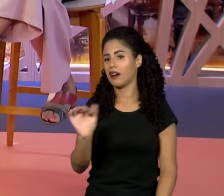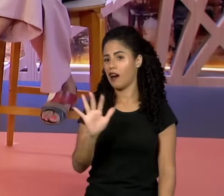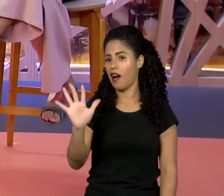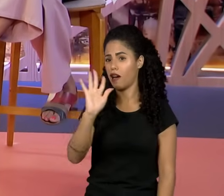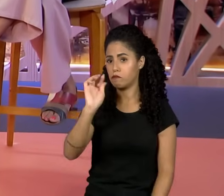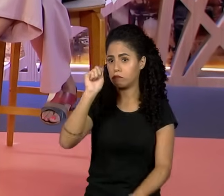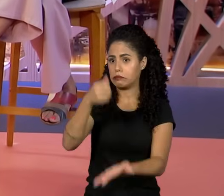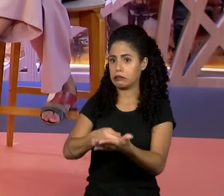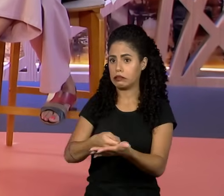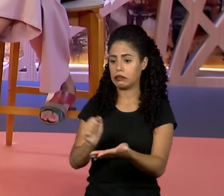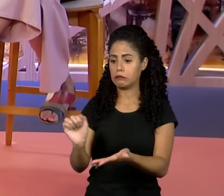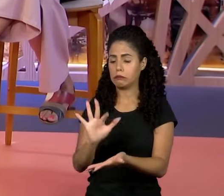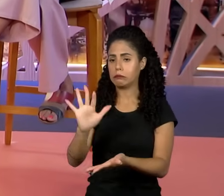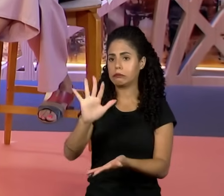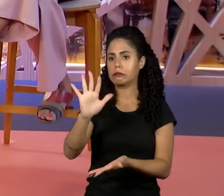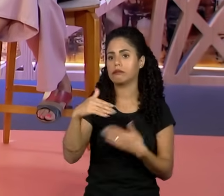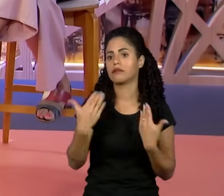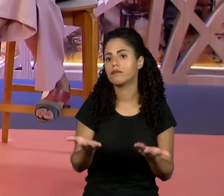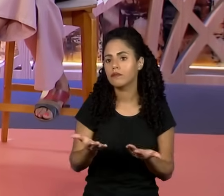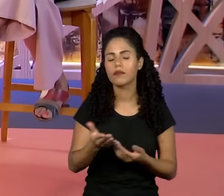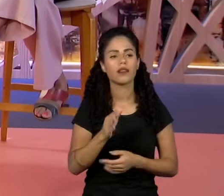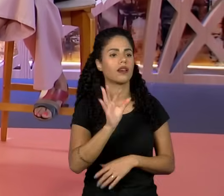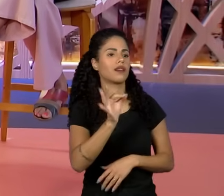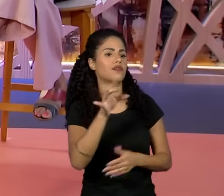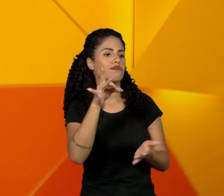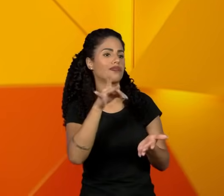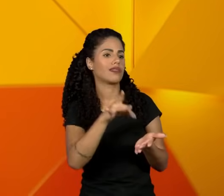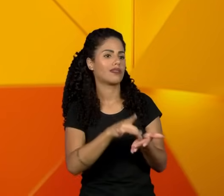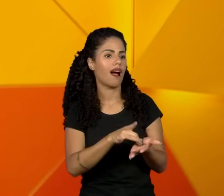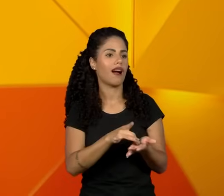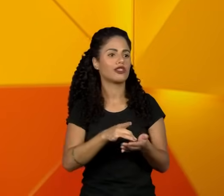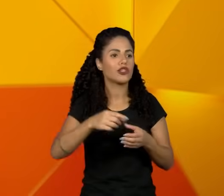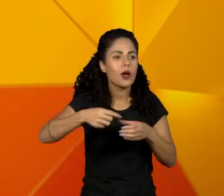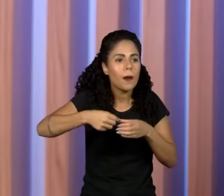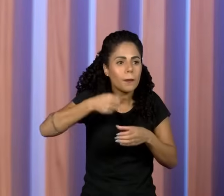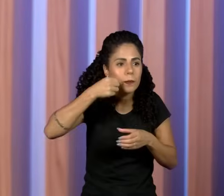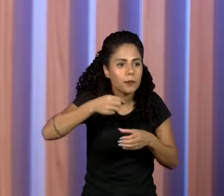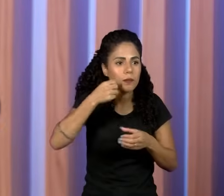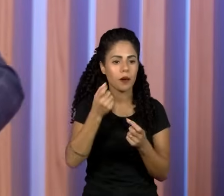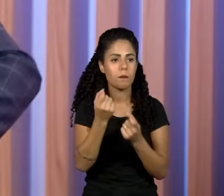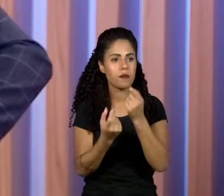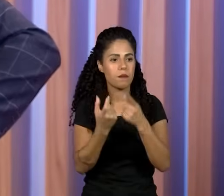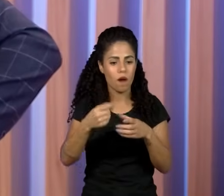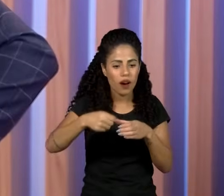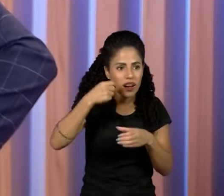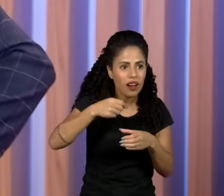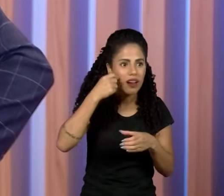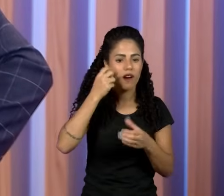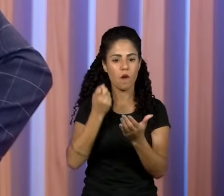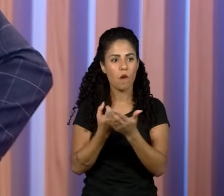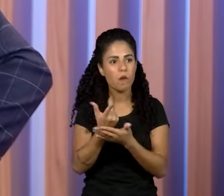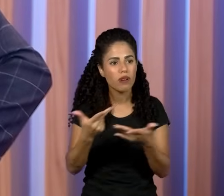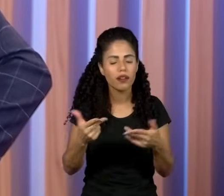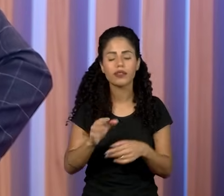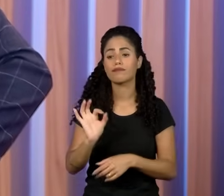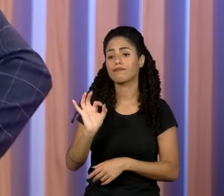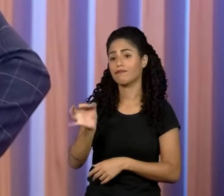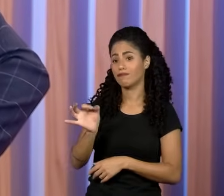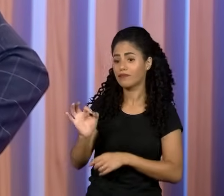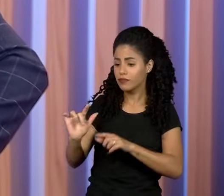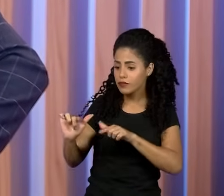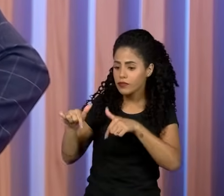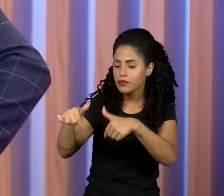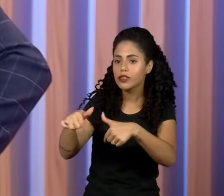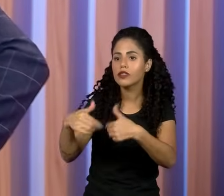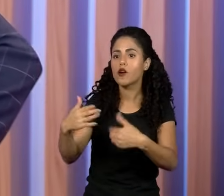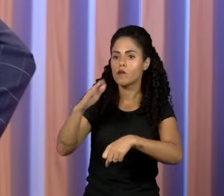heróico para uma família. Se pensa o valor de entrada, valor de pipoca, valor de deslocamento. Então, as políticas públicas,